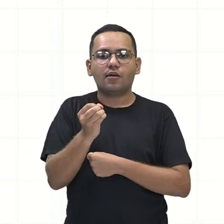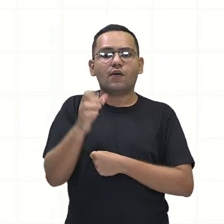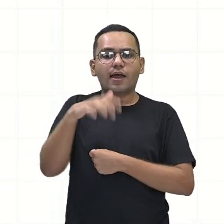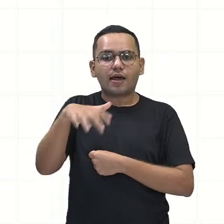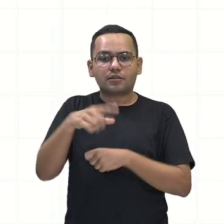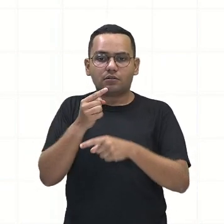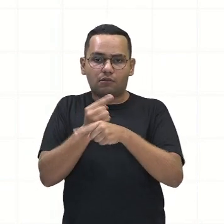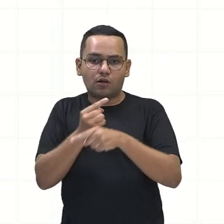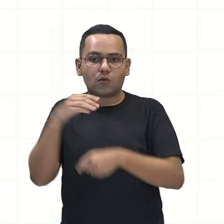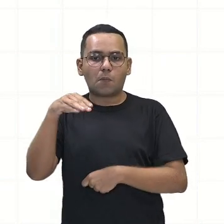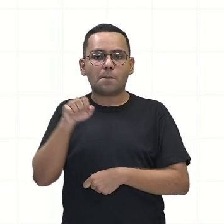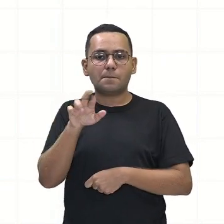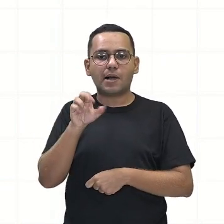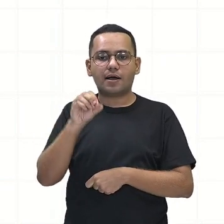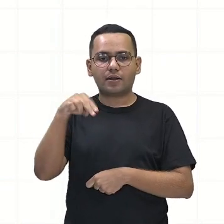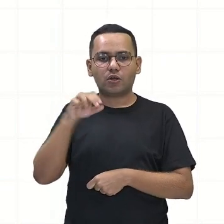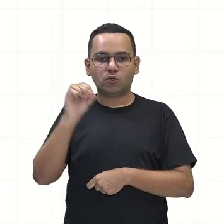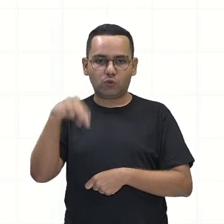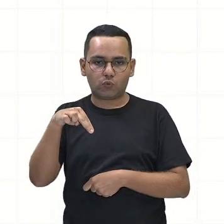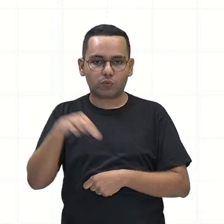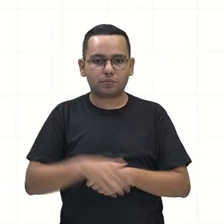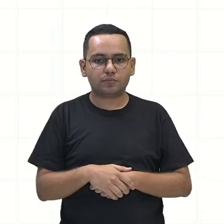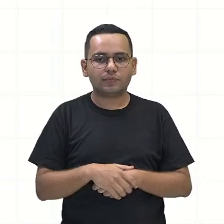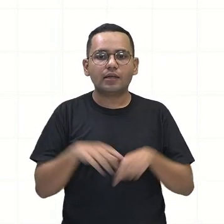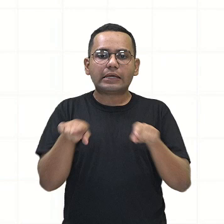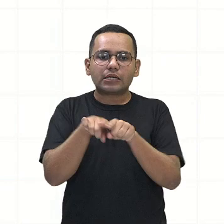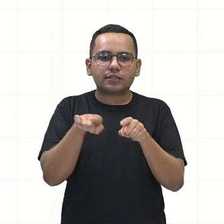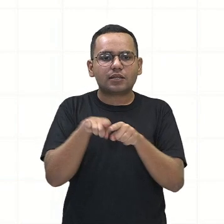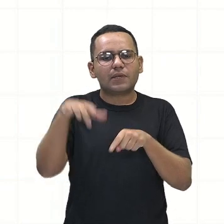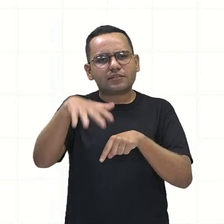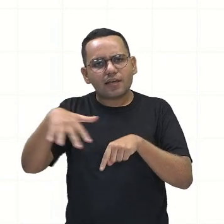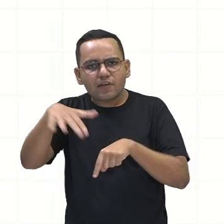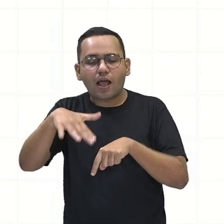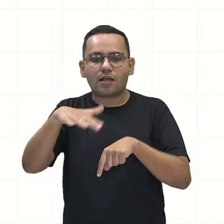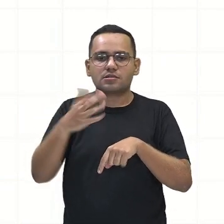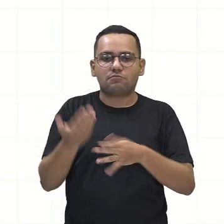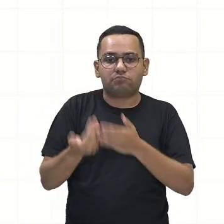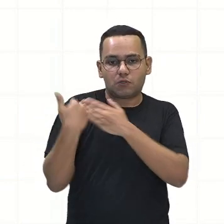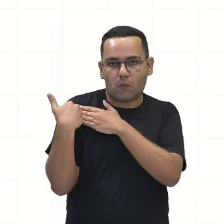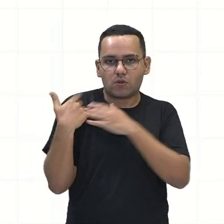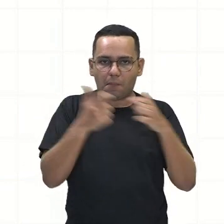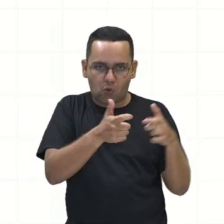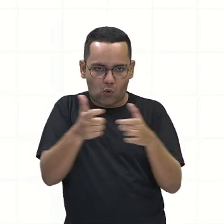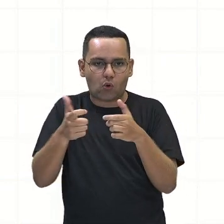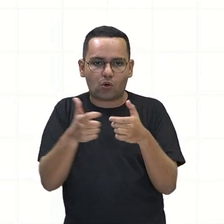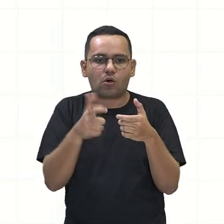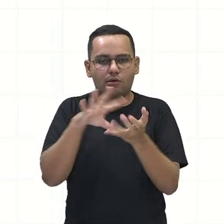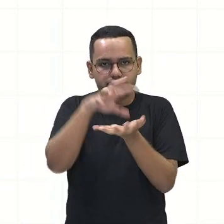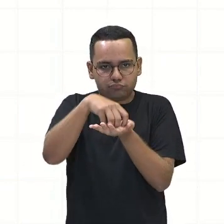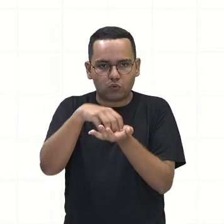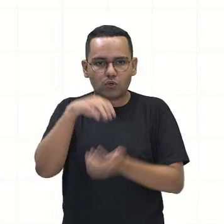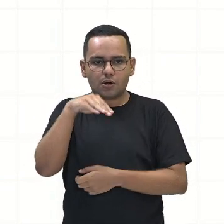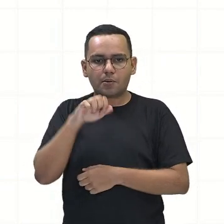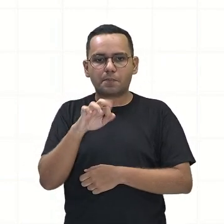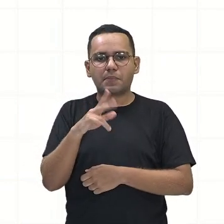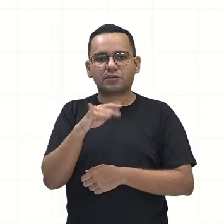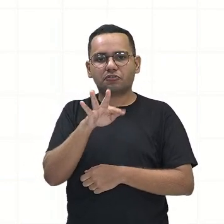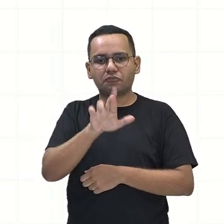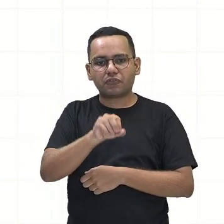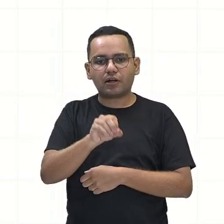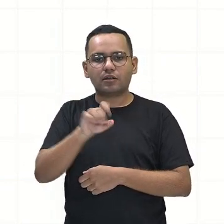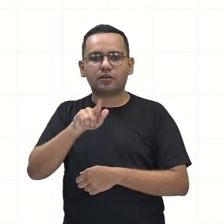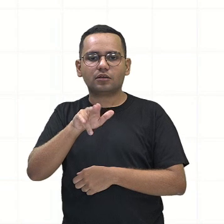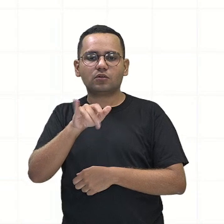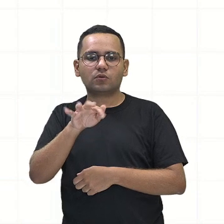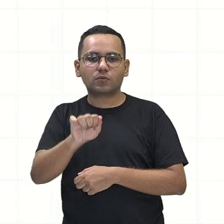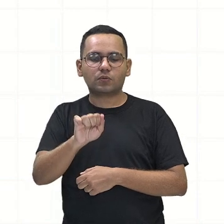entrou em contato com as províncias de Manchifaro e Iurimágua, no Solimões. A expedição